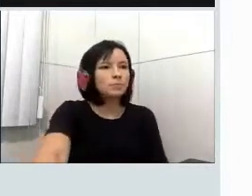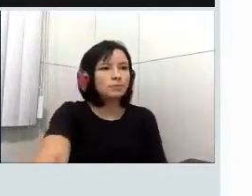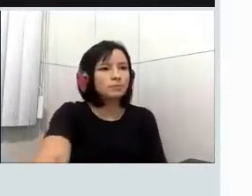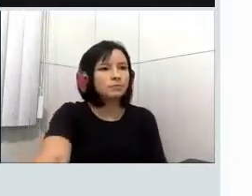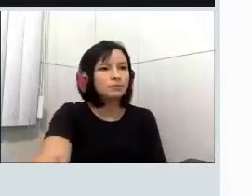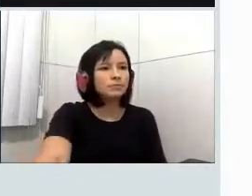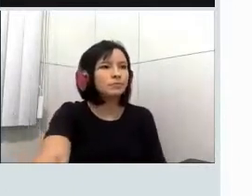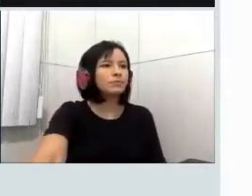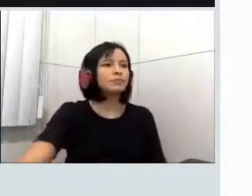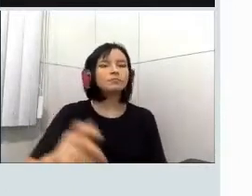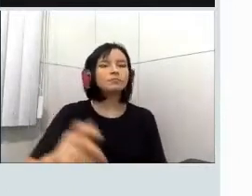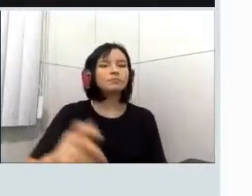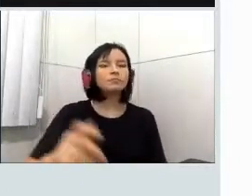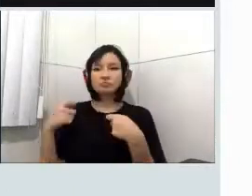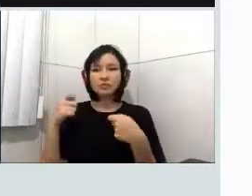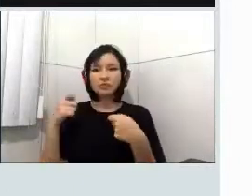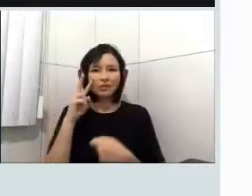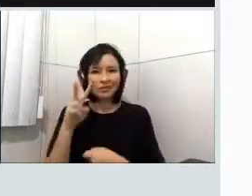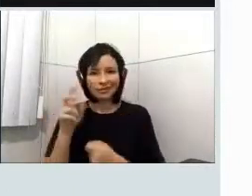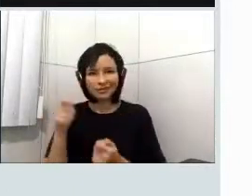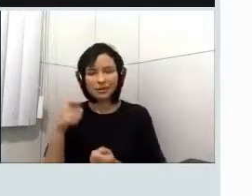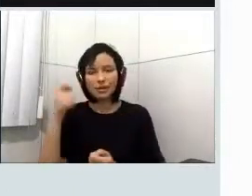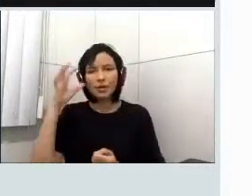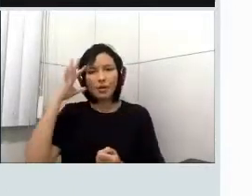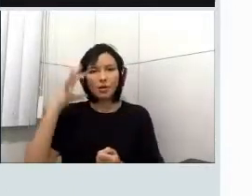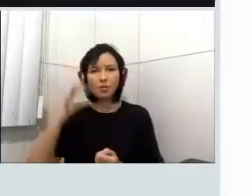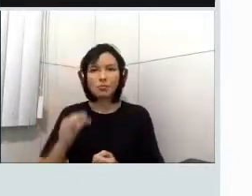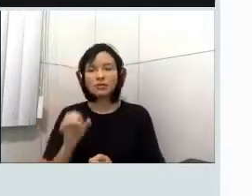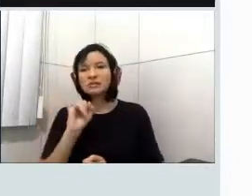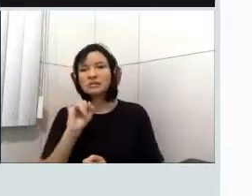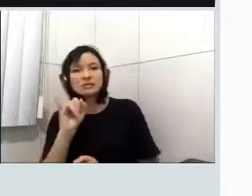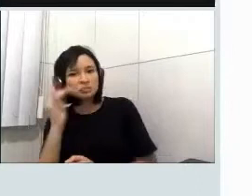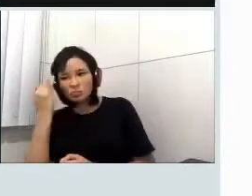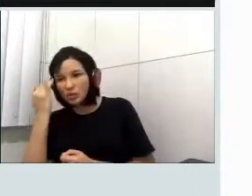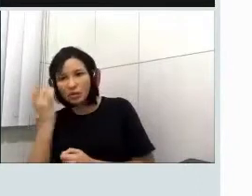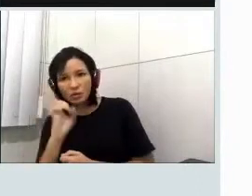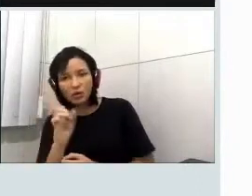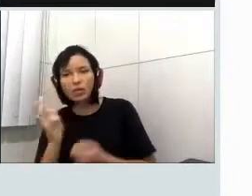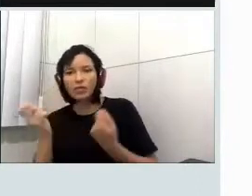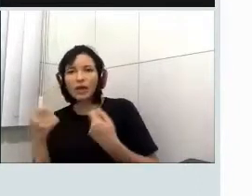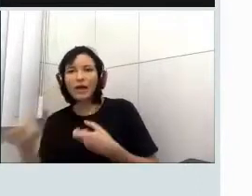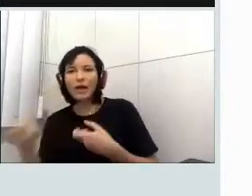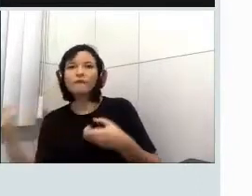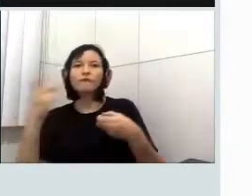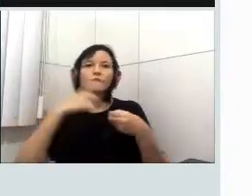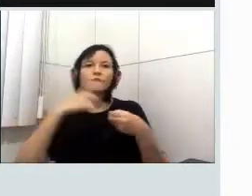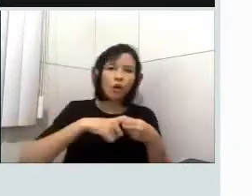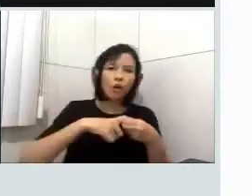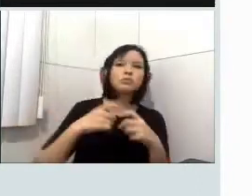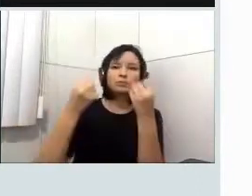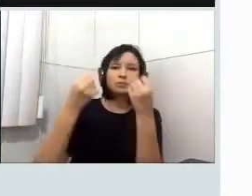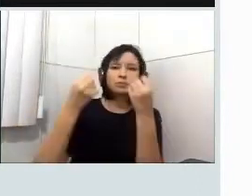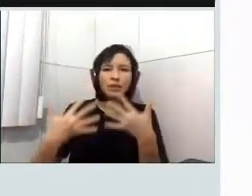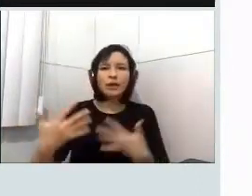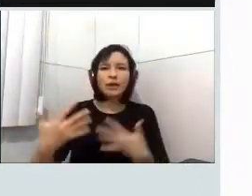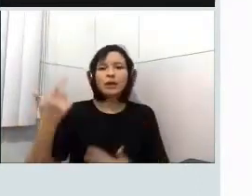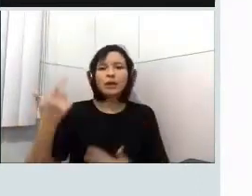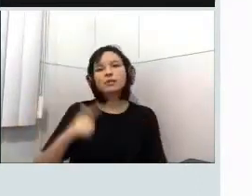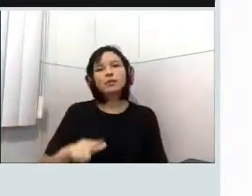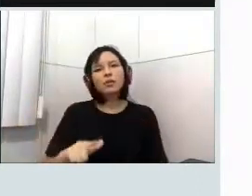Deu para vocês compreenderem direitinho? Se não der, eu volto para explicar novamente. É só uma questão mesmo de